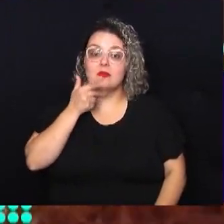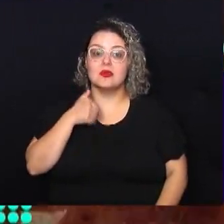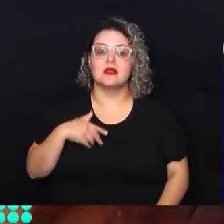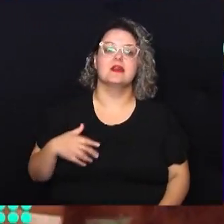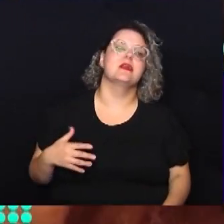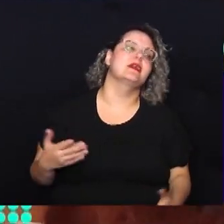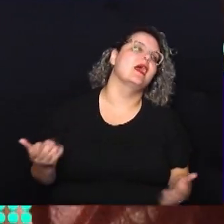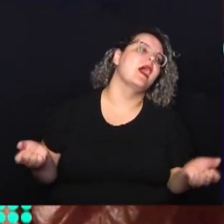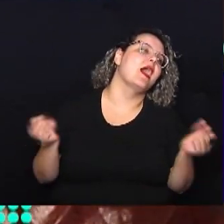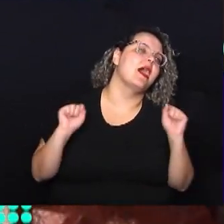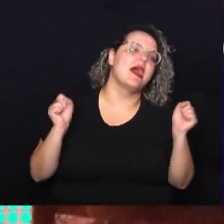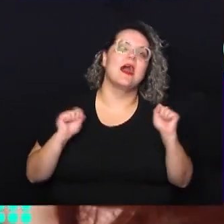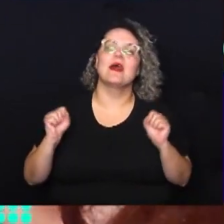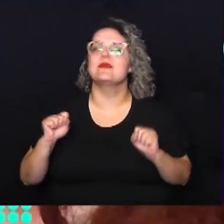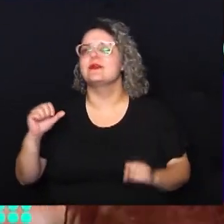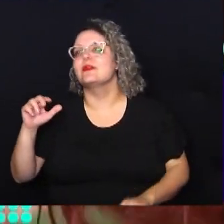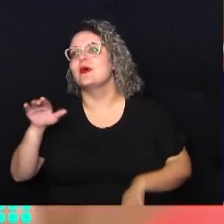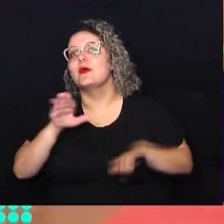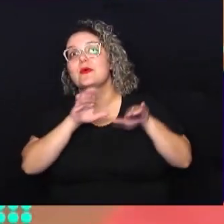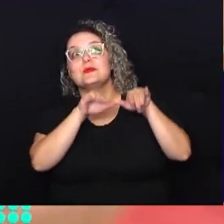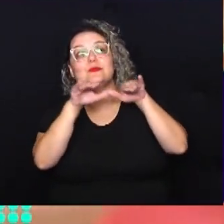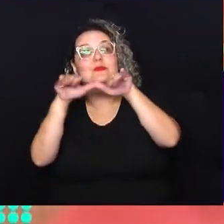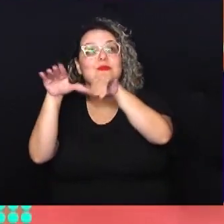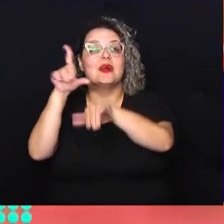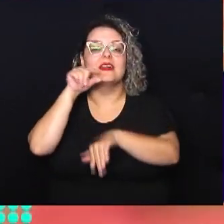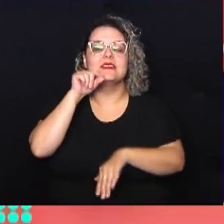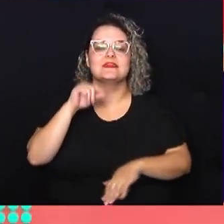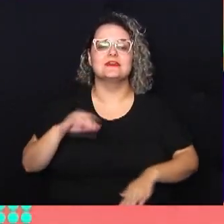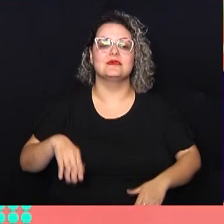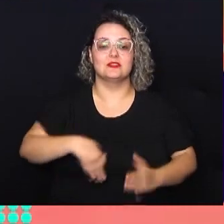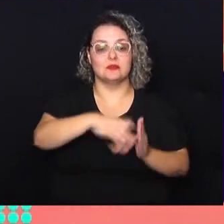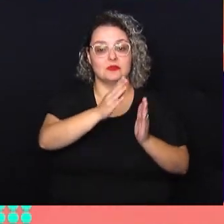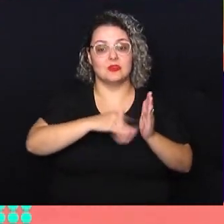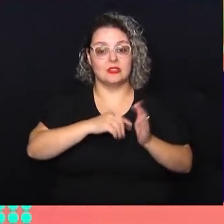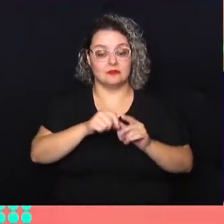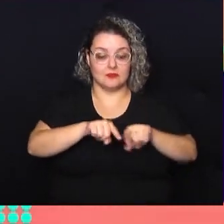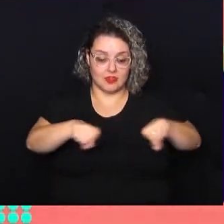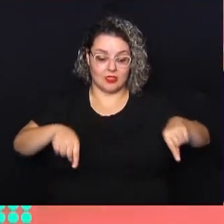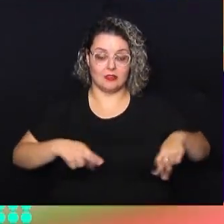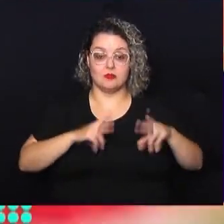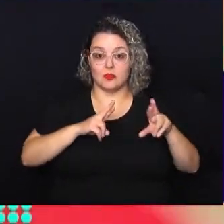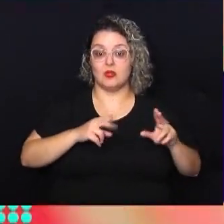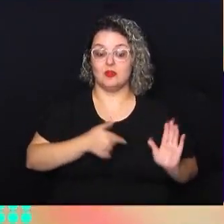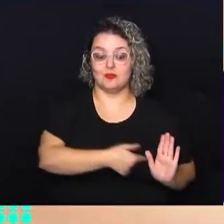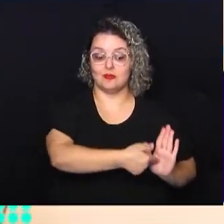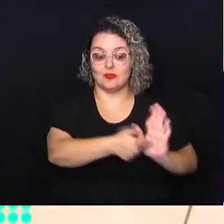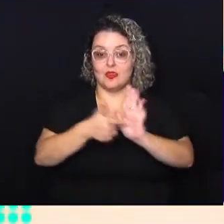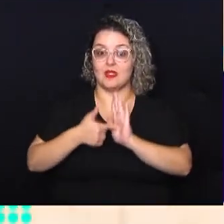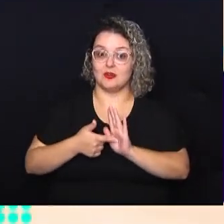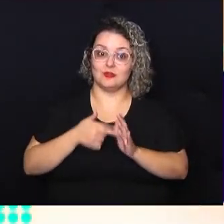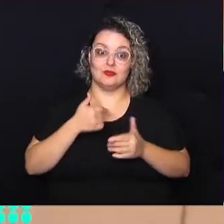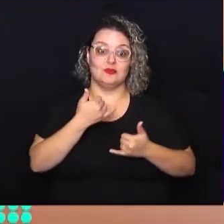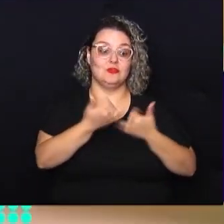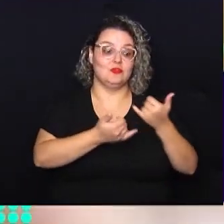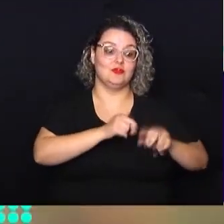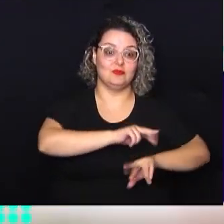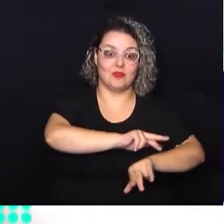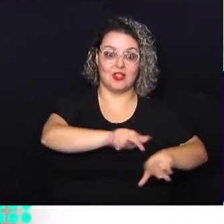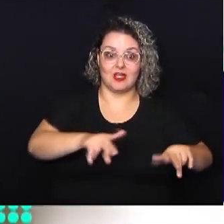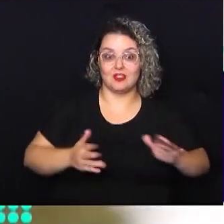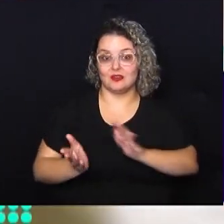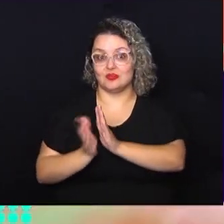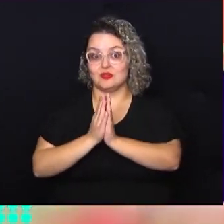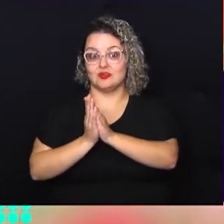pássaros e pintura. Ela desperta em seu quarto e nos apresenta o mundo fantástico de seus brinquedos. Ao